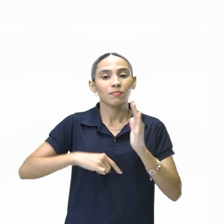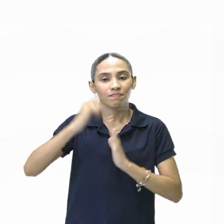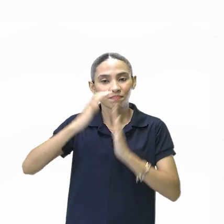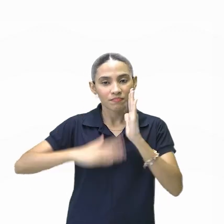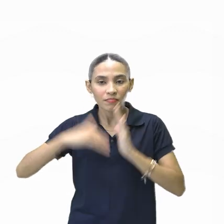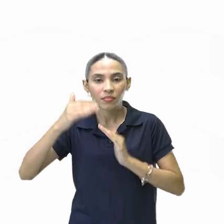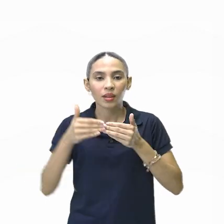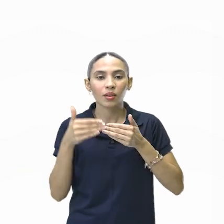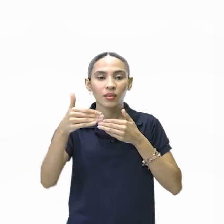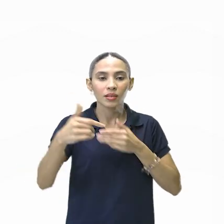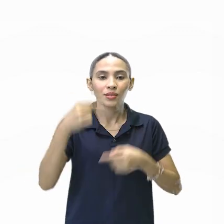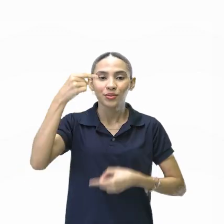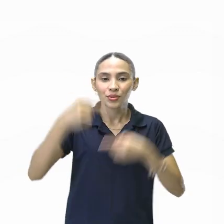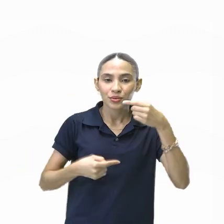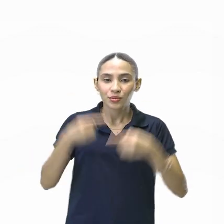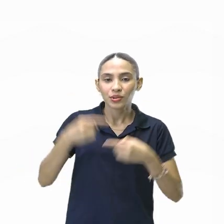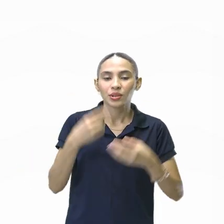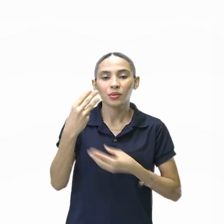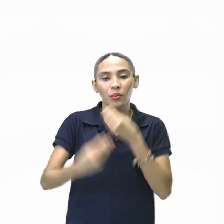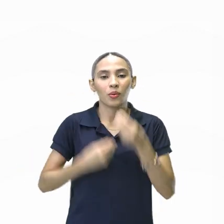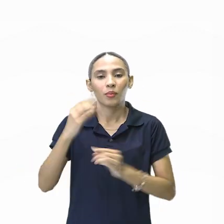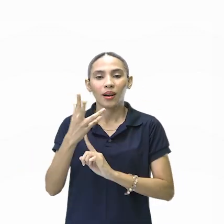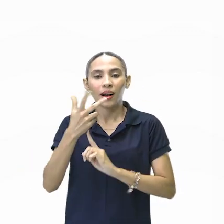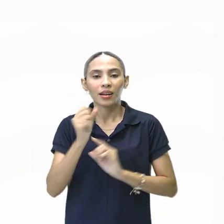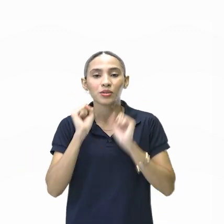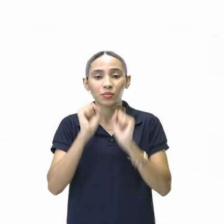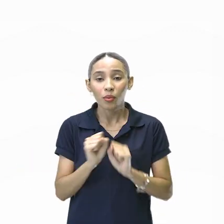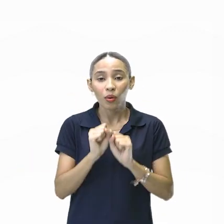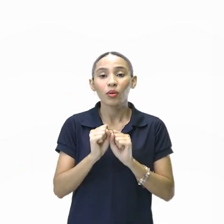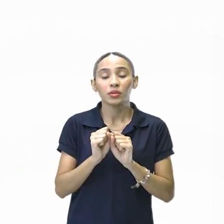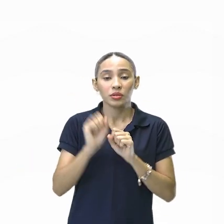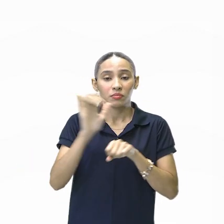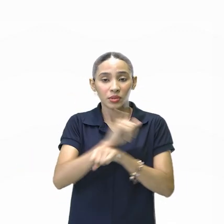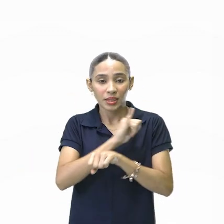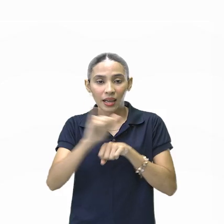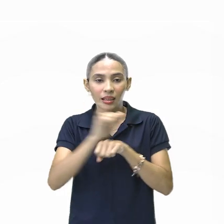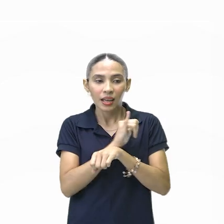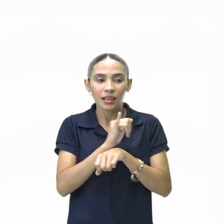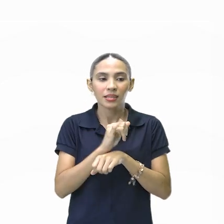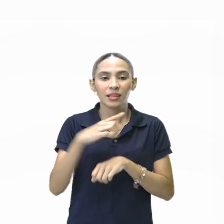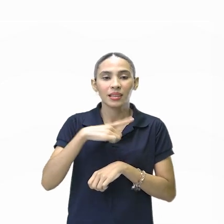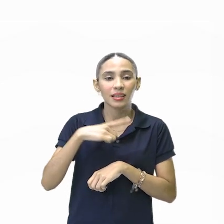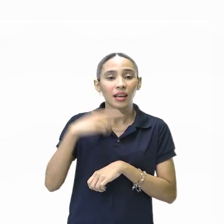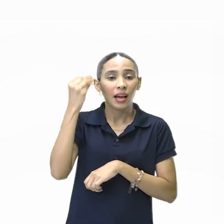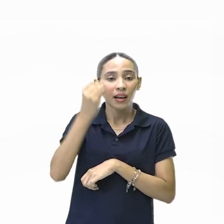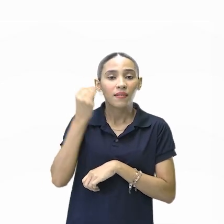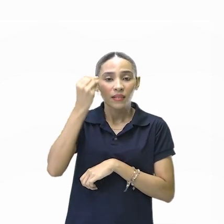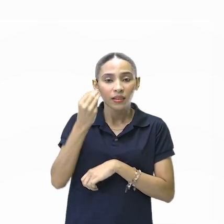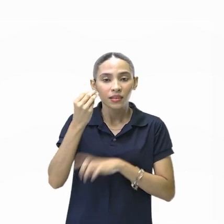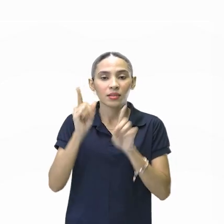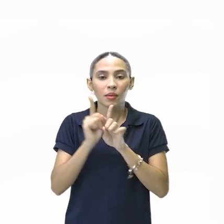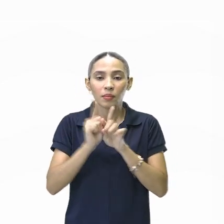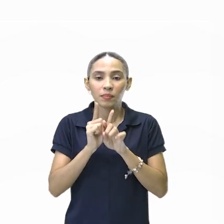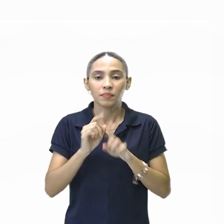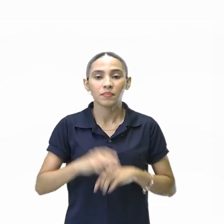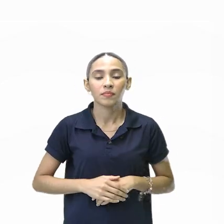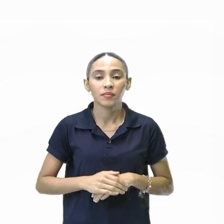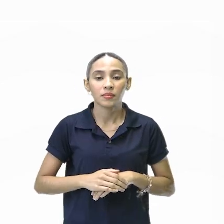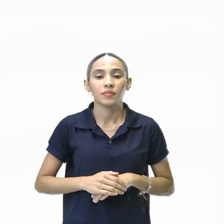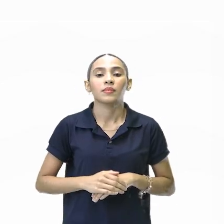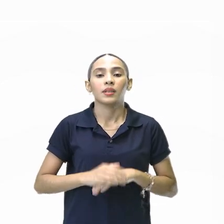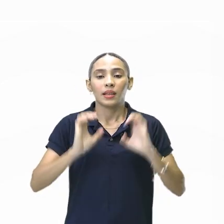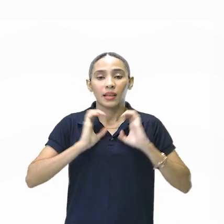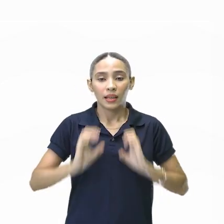de partida para discutir como a arte pode ser um veículo para reflexões profundas sobre